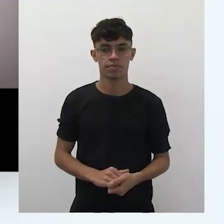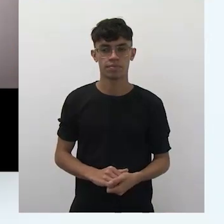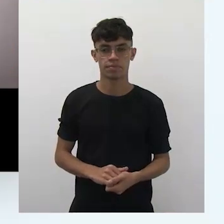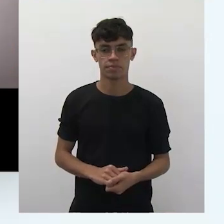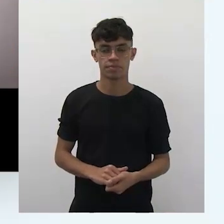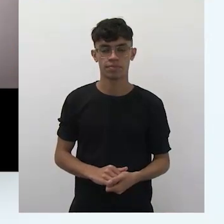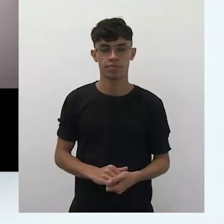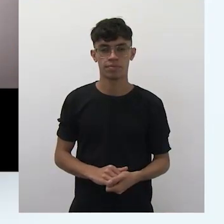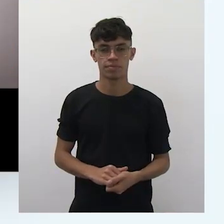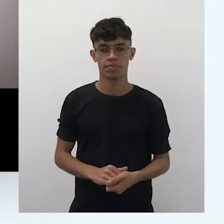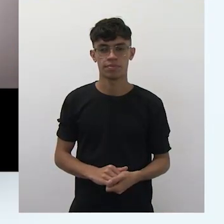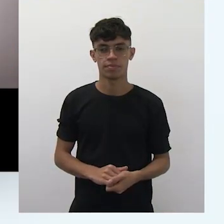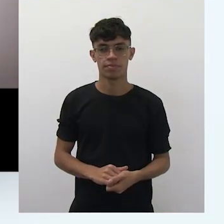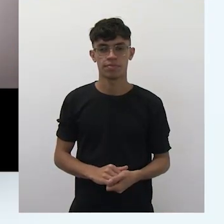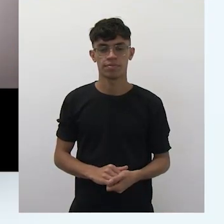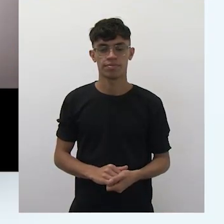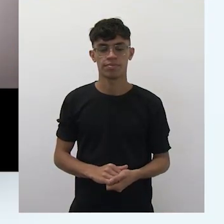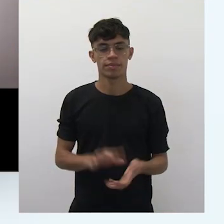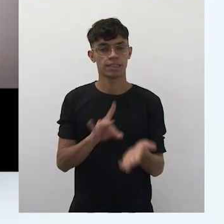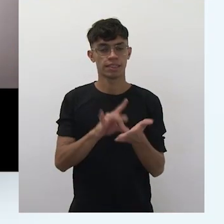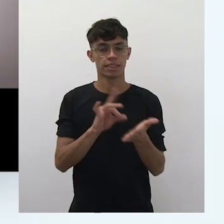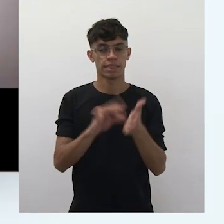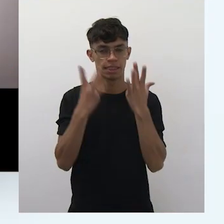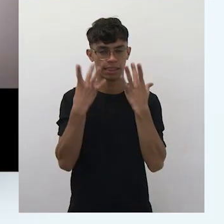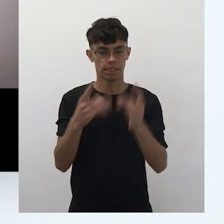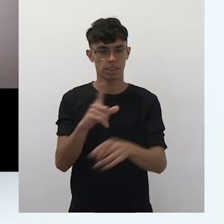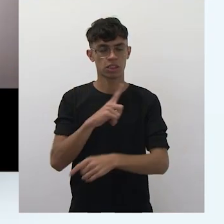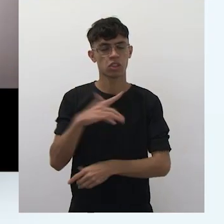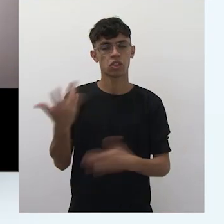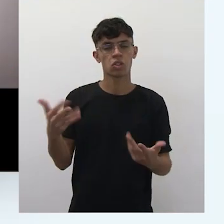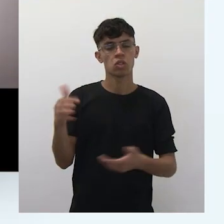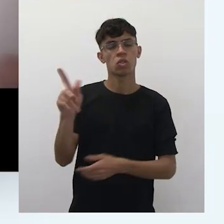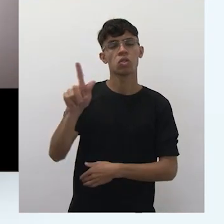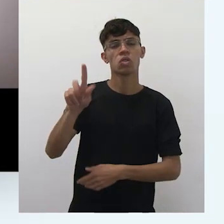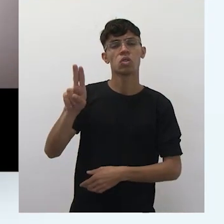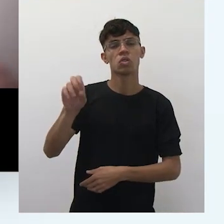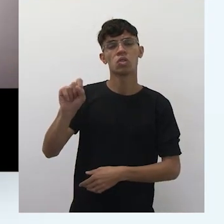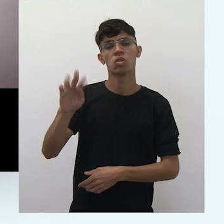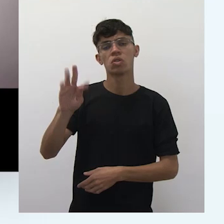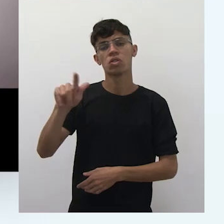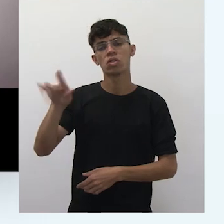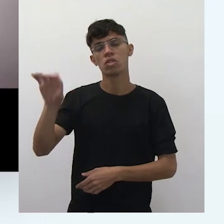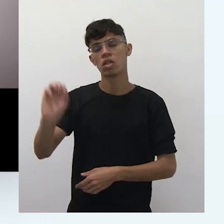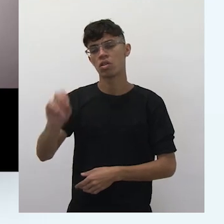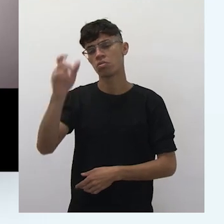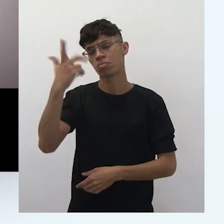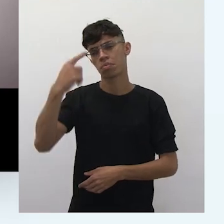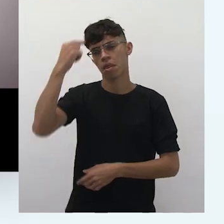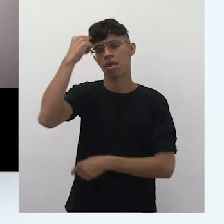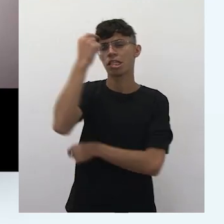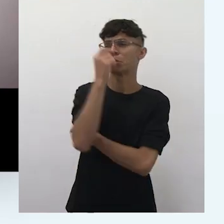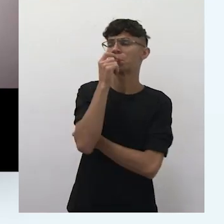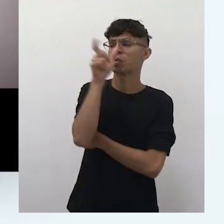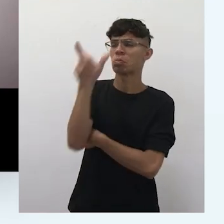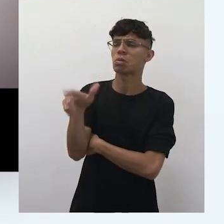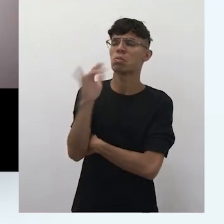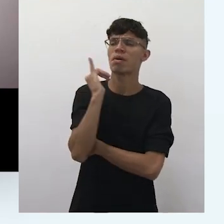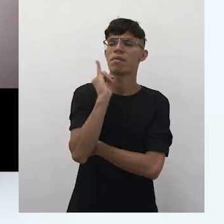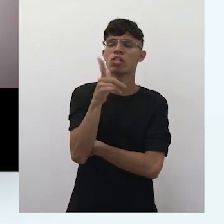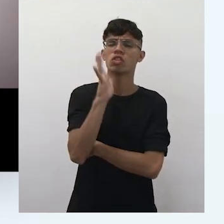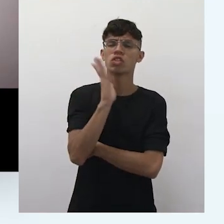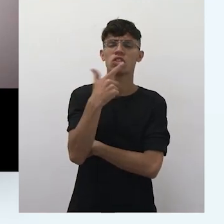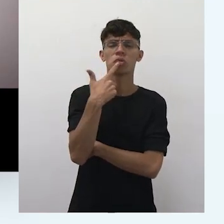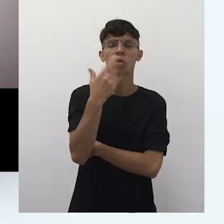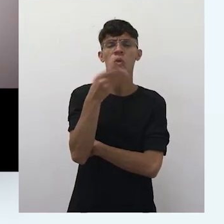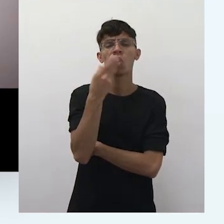Verdade, chama muita atenção. Gustavo, e pensando em tudo que você falou, como você acha que